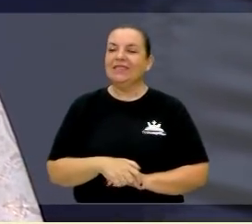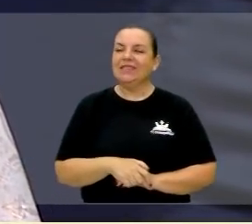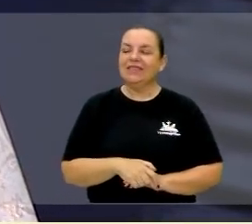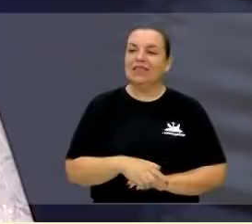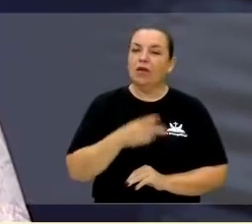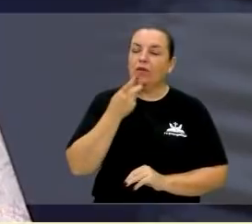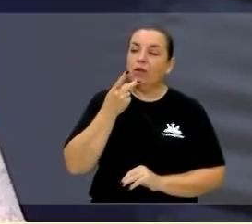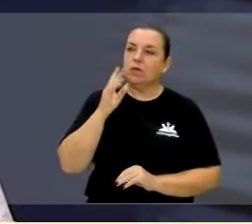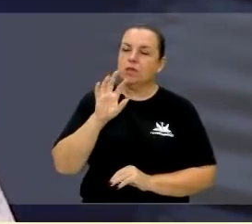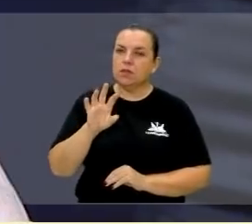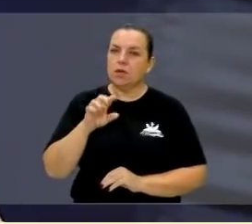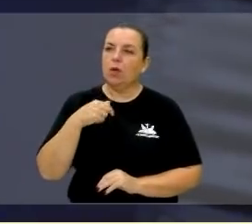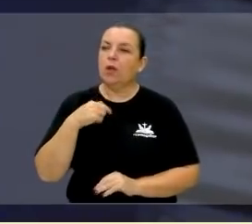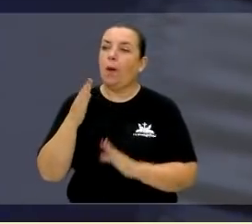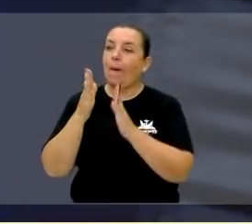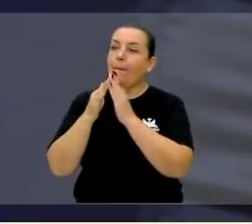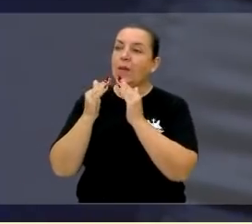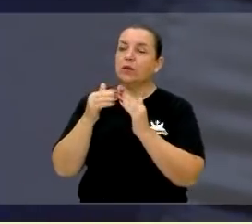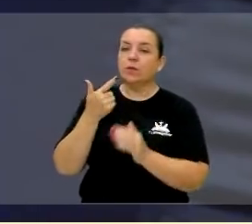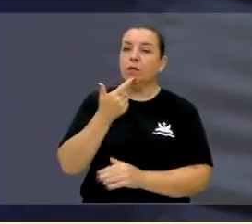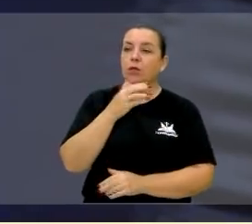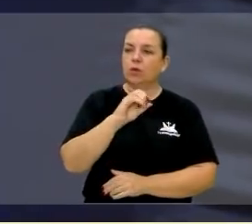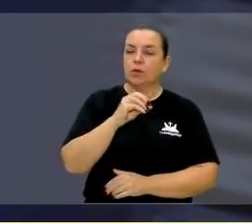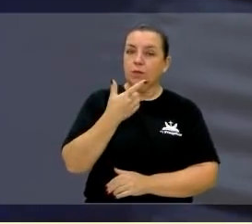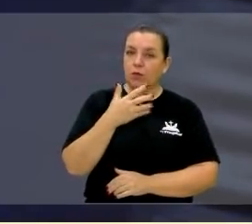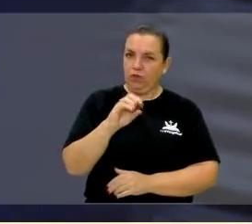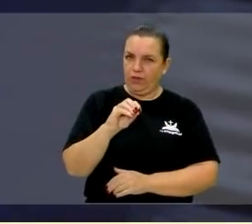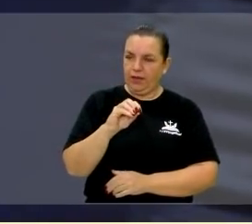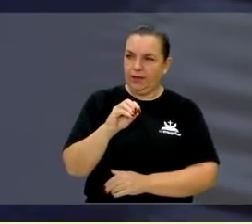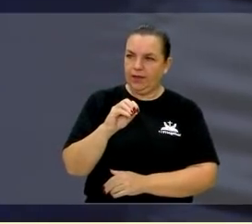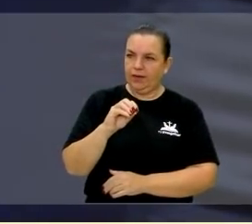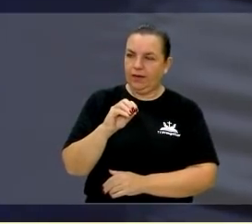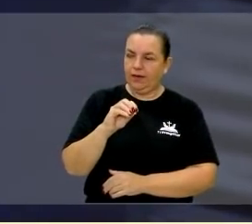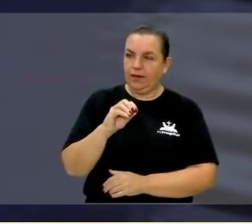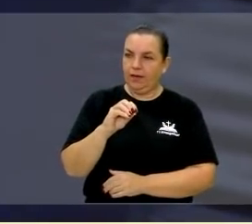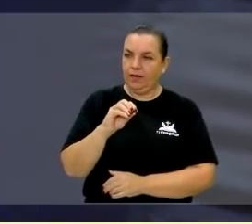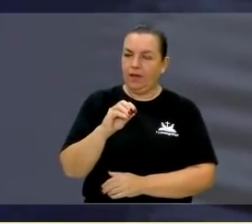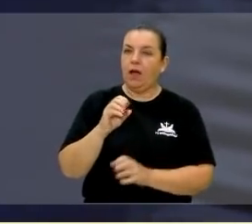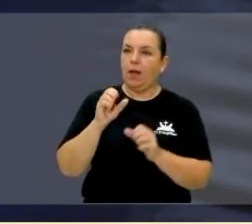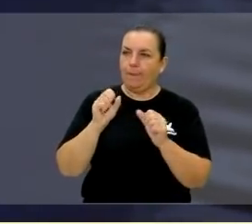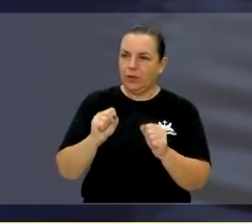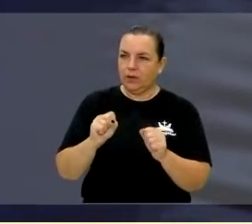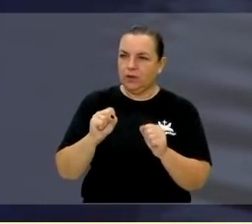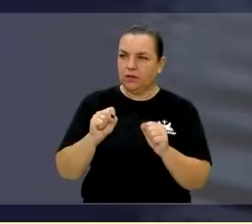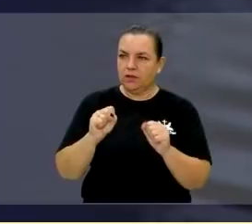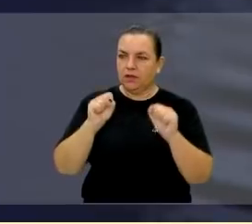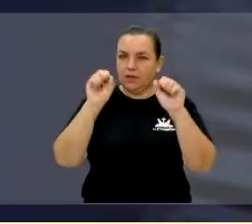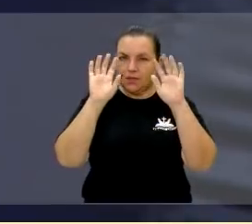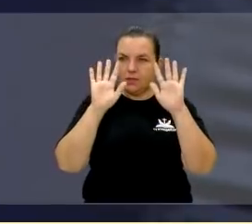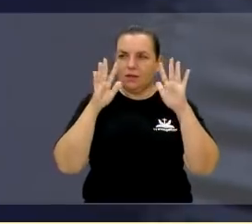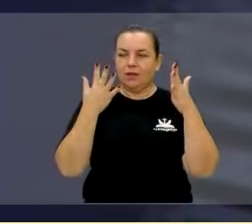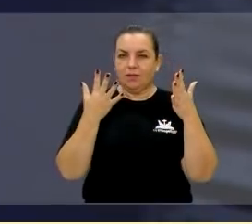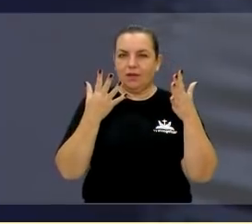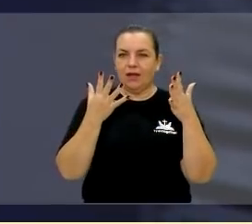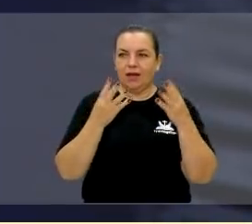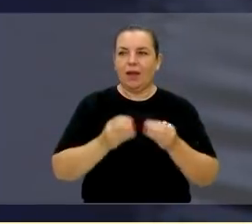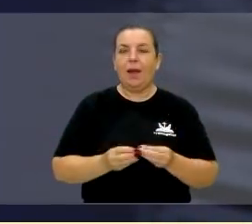Disse assim: o que eu peço para 2020 é poder celebrar a missa diária.